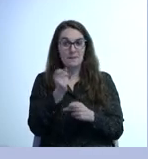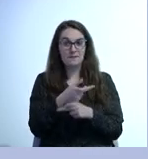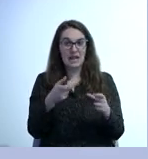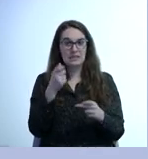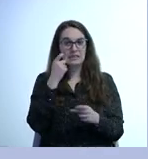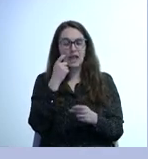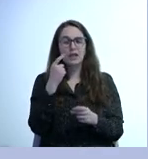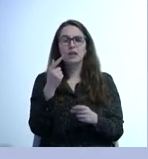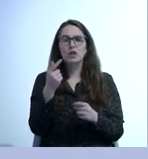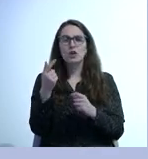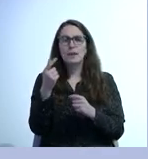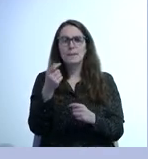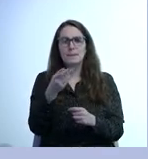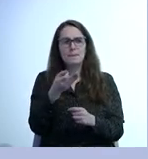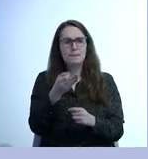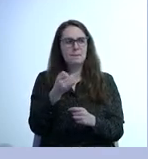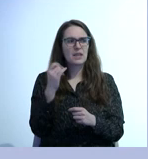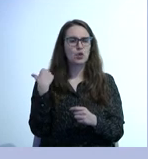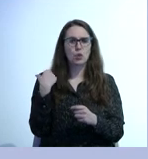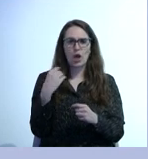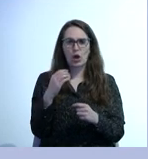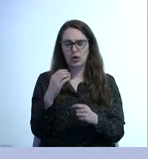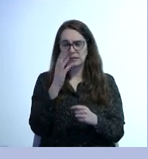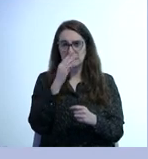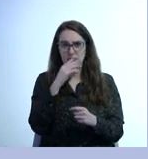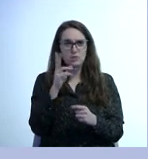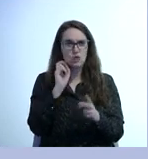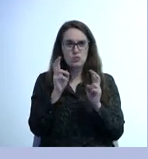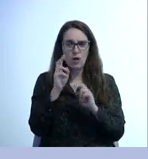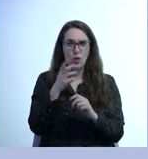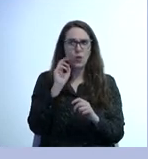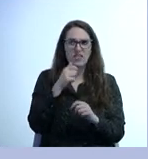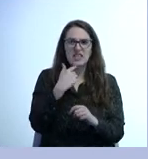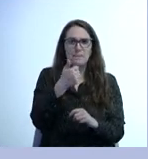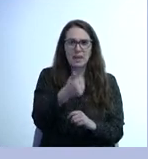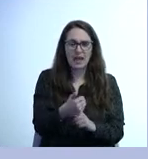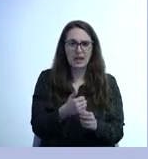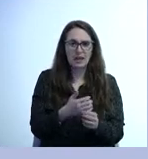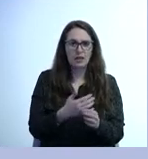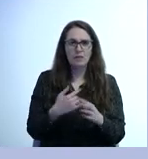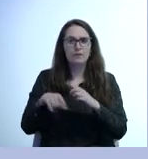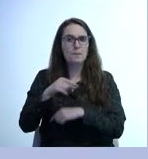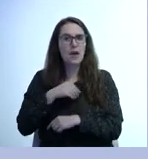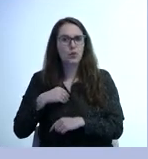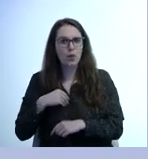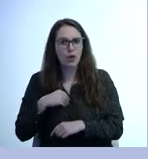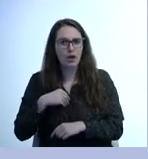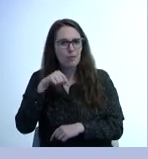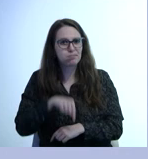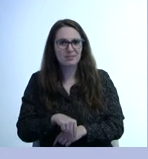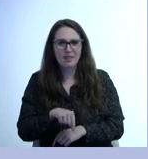Pinto da Costa, que dizia que quando começava a ouvir dizer bem dele, ia logo ao médico. E eu